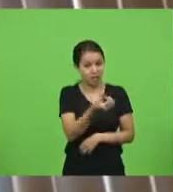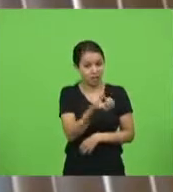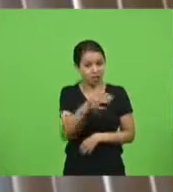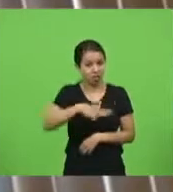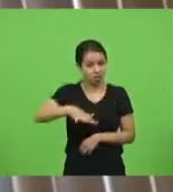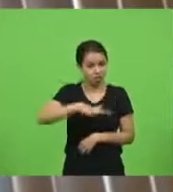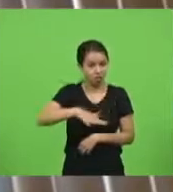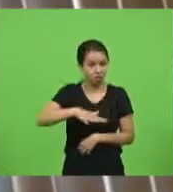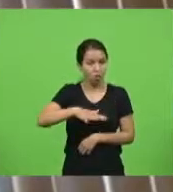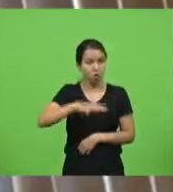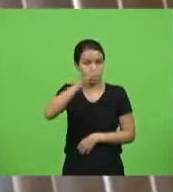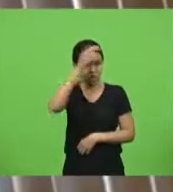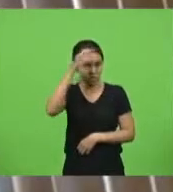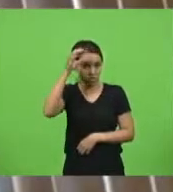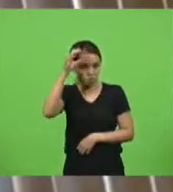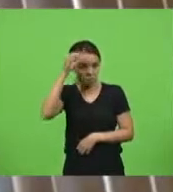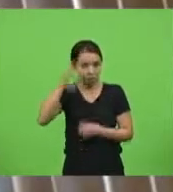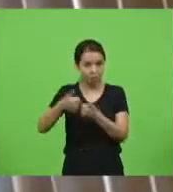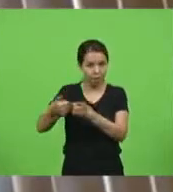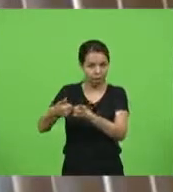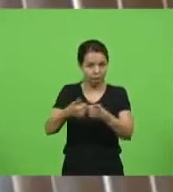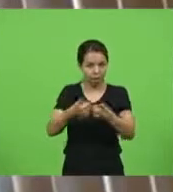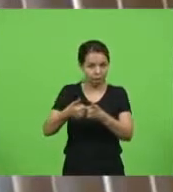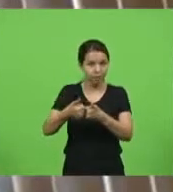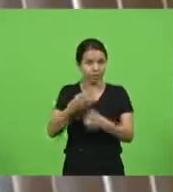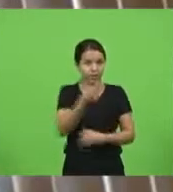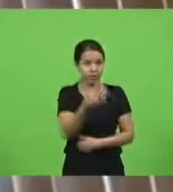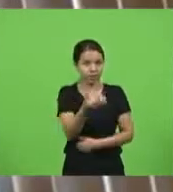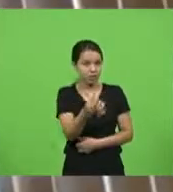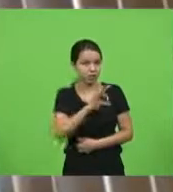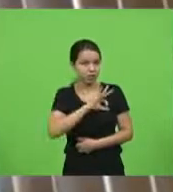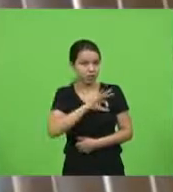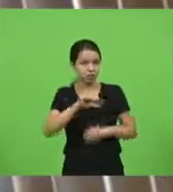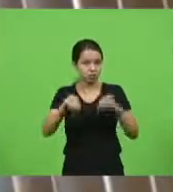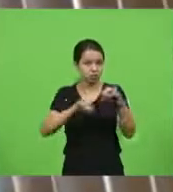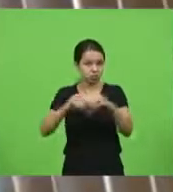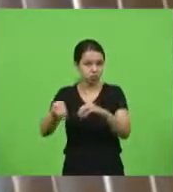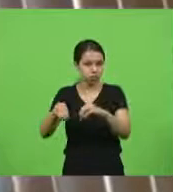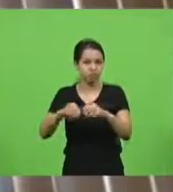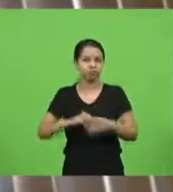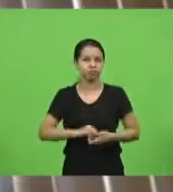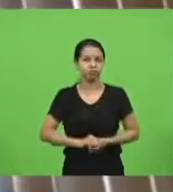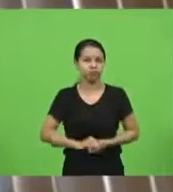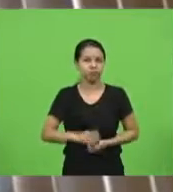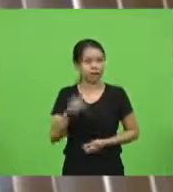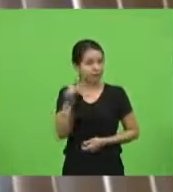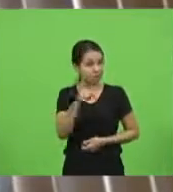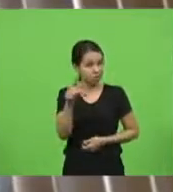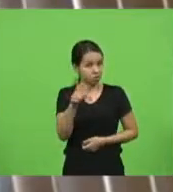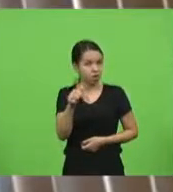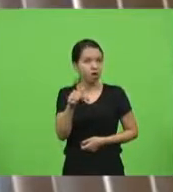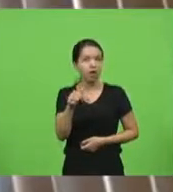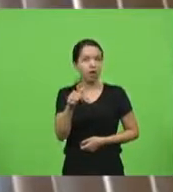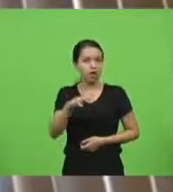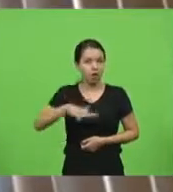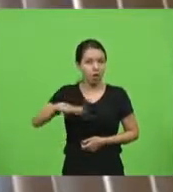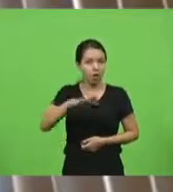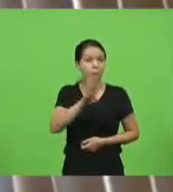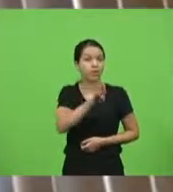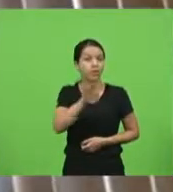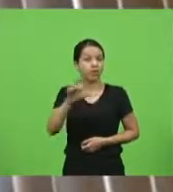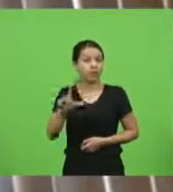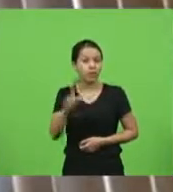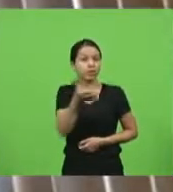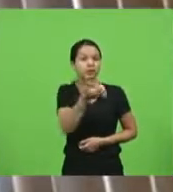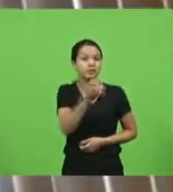e arredores, 36 policiais militares. A sétima região, que é Blumenau, 60 policiais